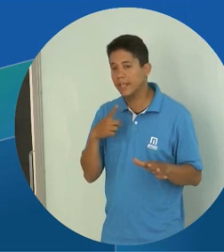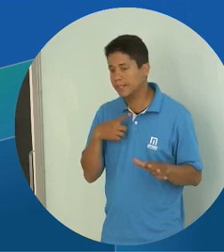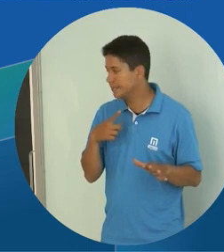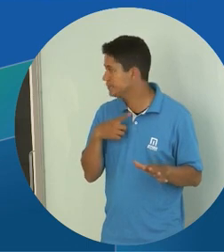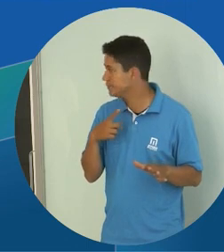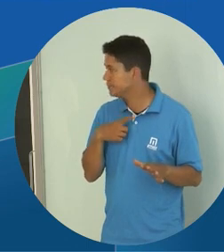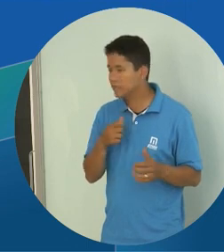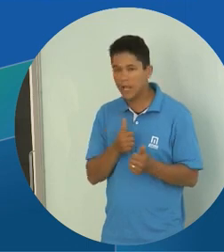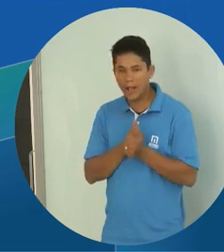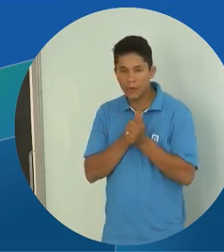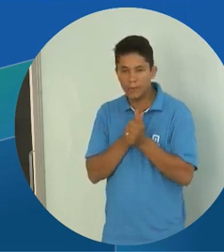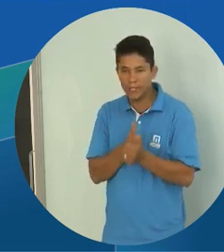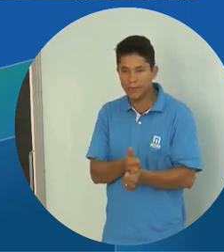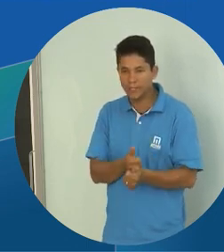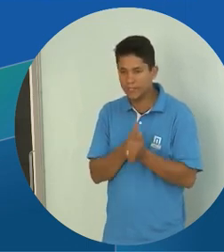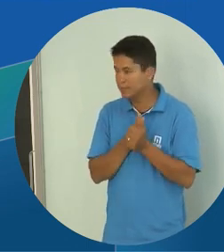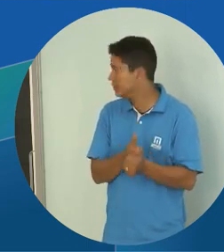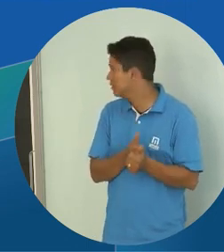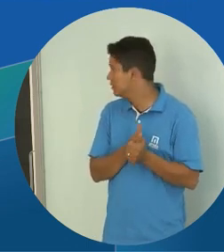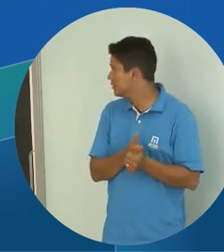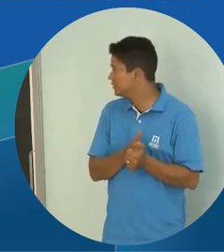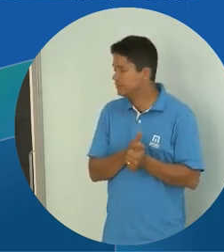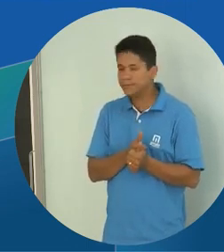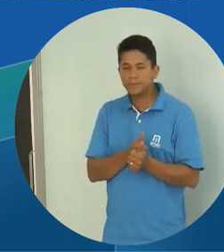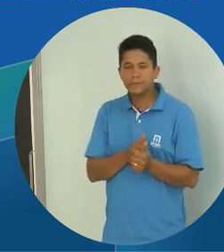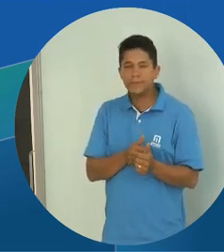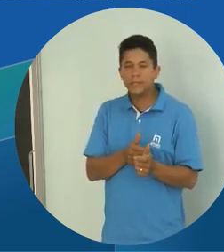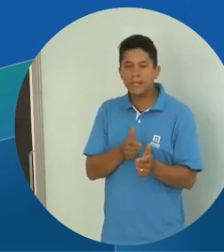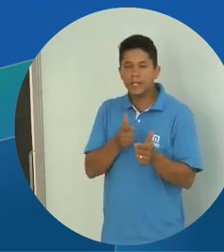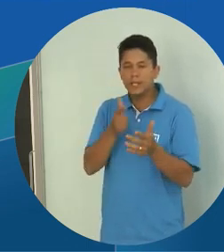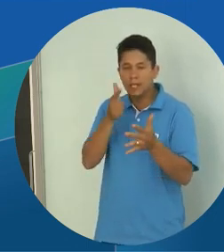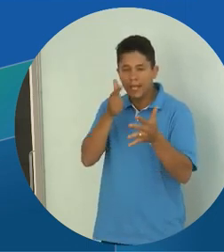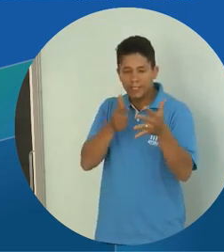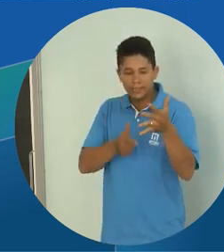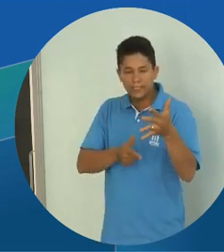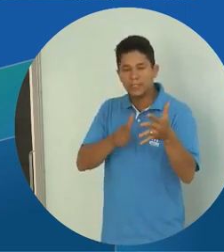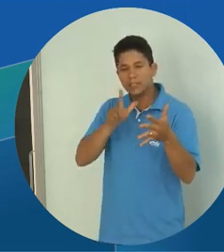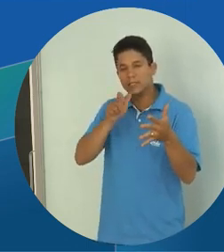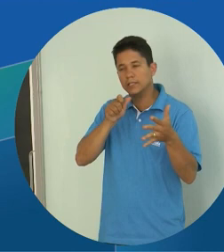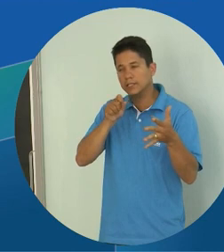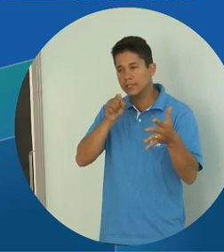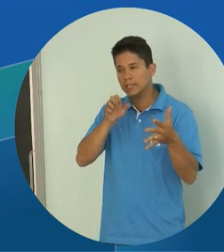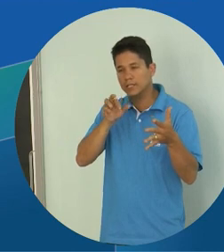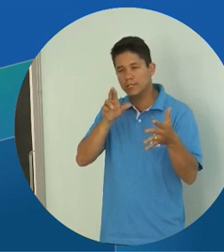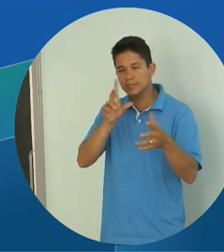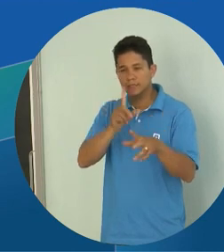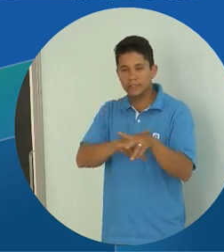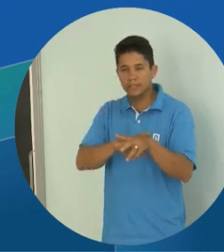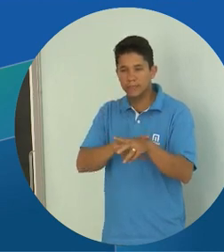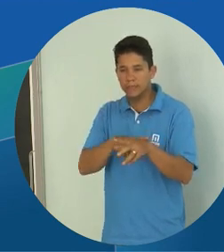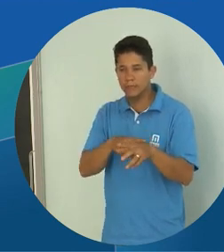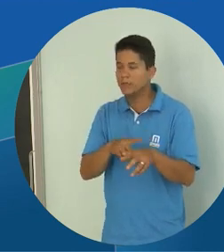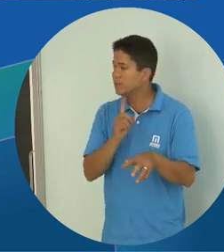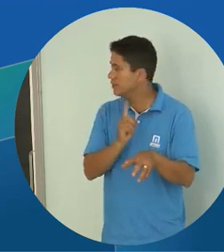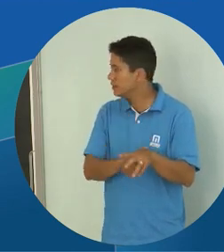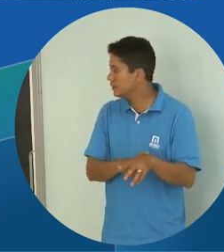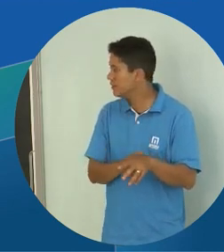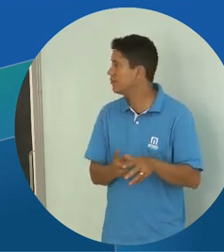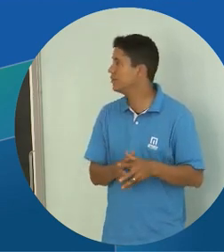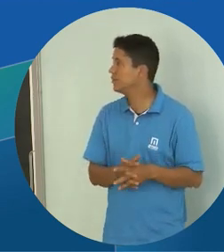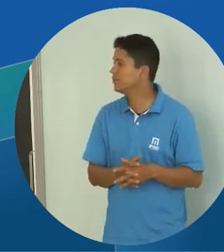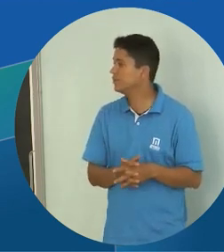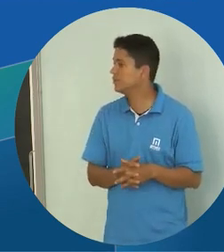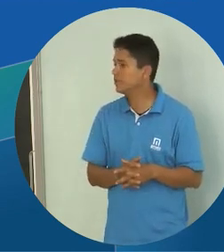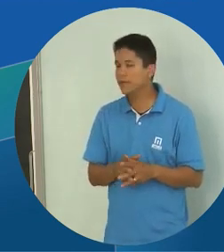o acompanhamento através de laser, né, em tempo real, para verificar o quanto essa placa estava subindo, para não